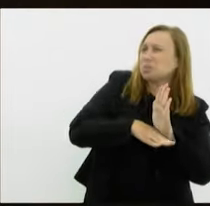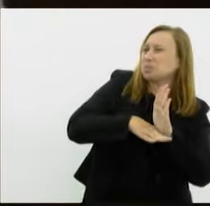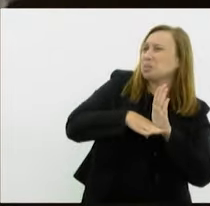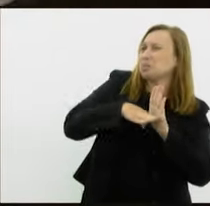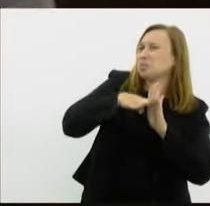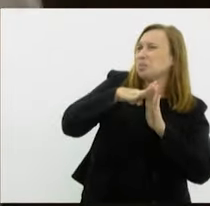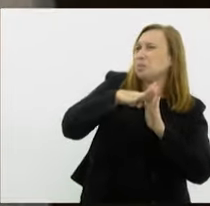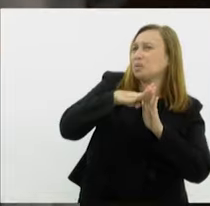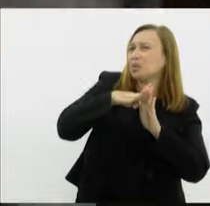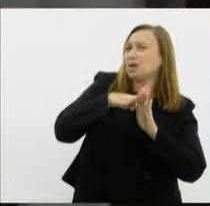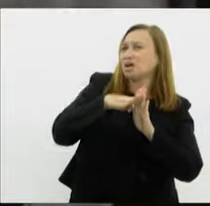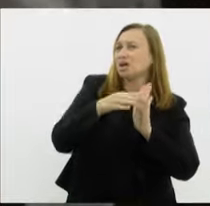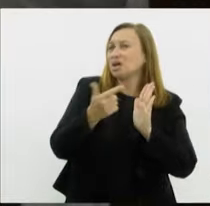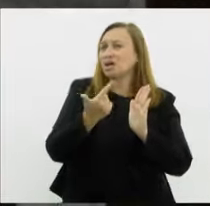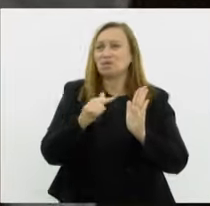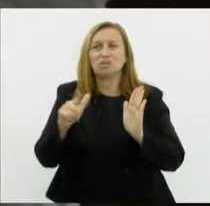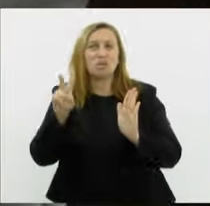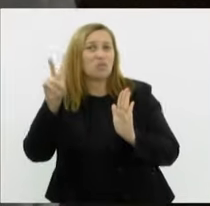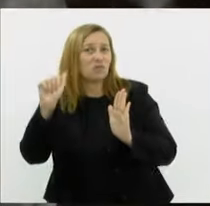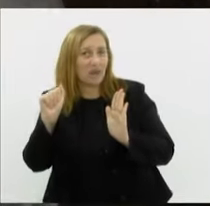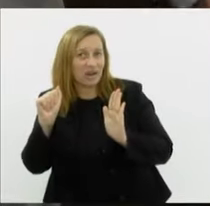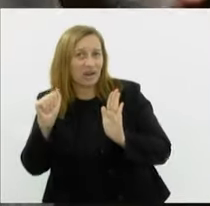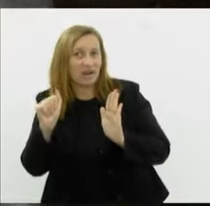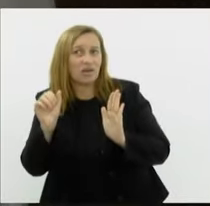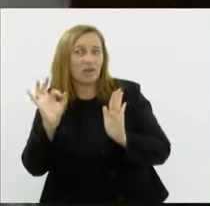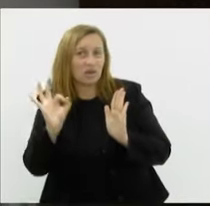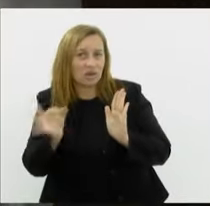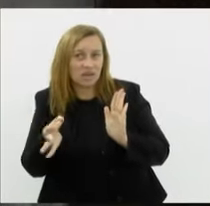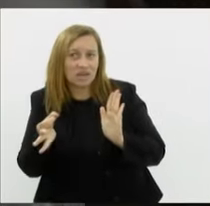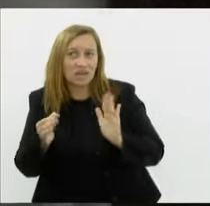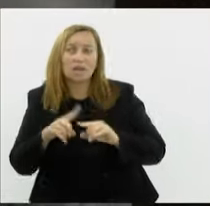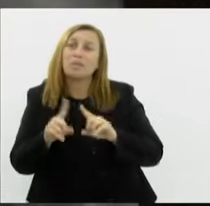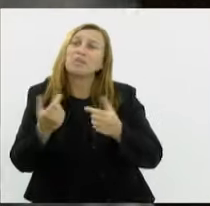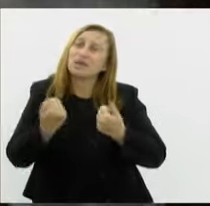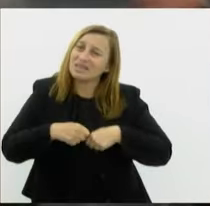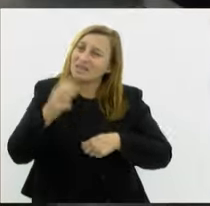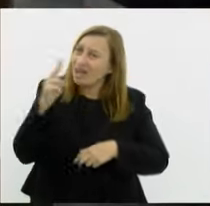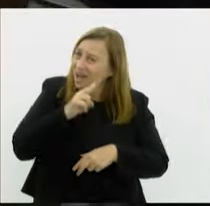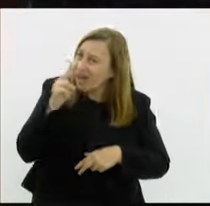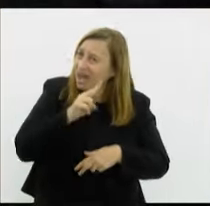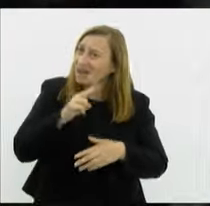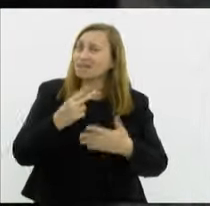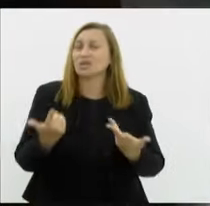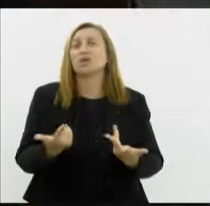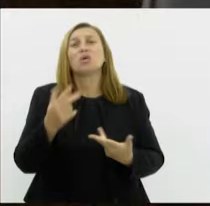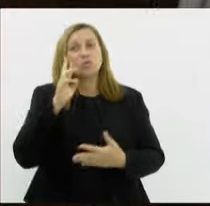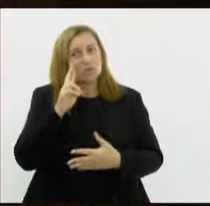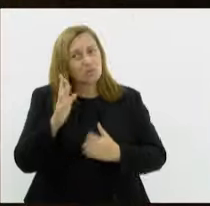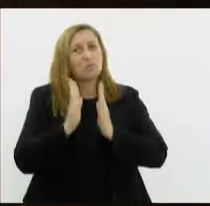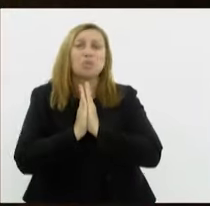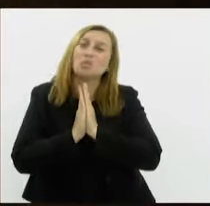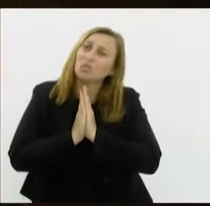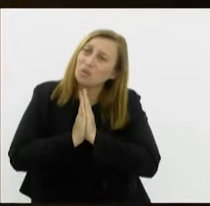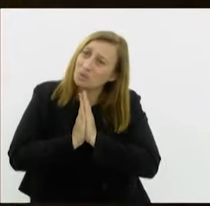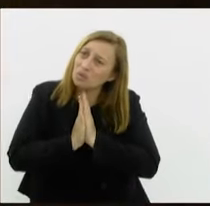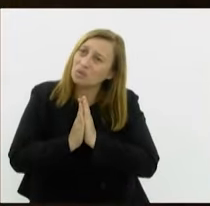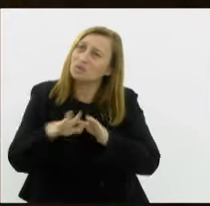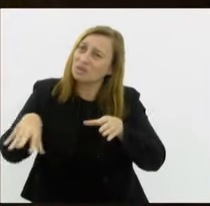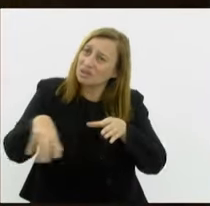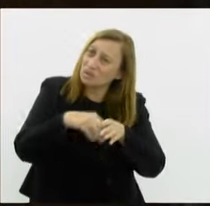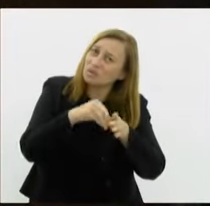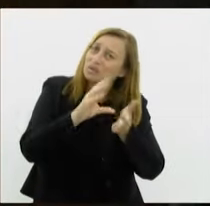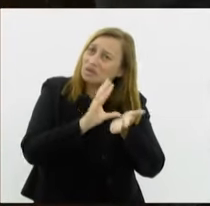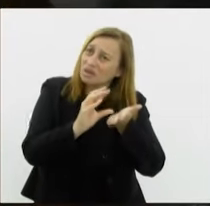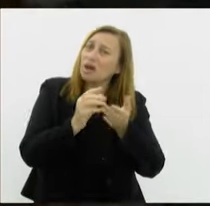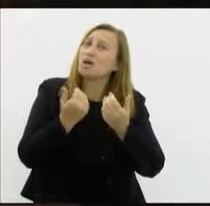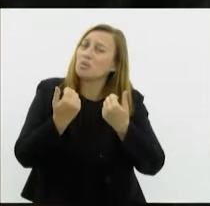vaga cativa, claro, mas nós precisamos ter mais agilidade. O senhor coloca, por gentileza, isso na sua agenda?